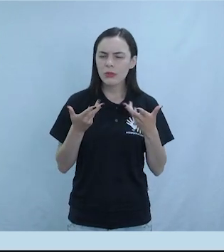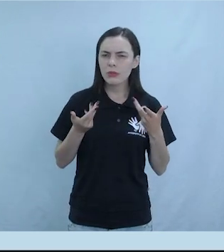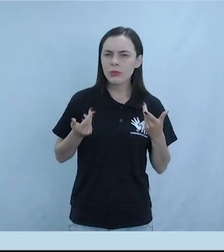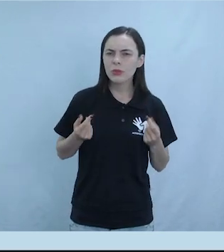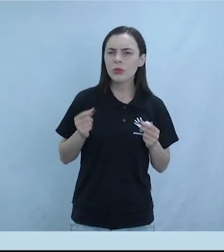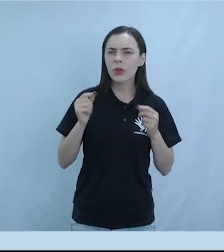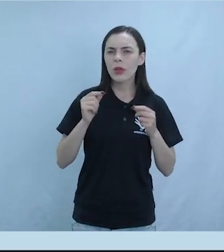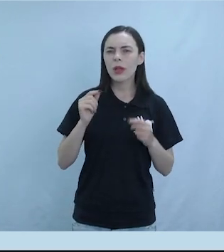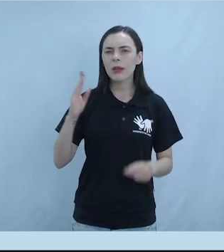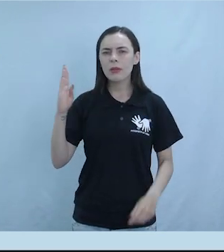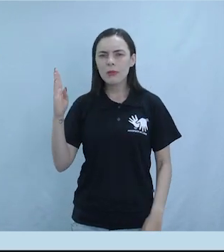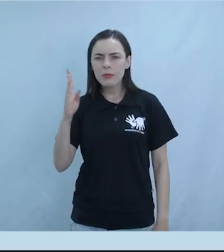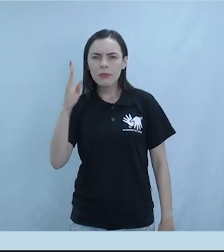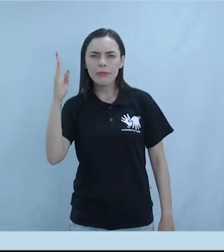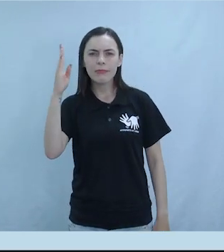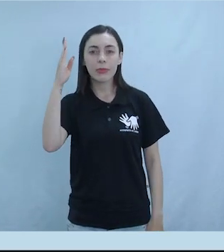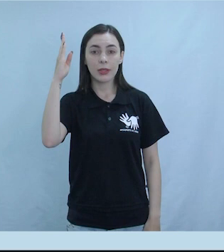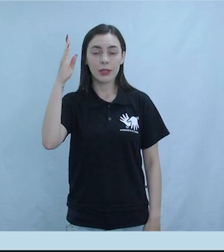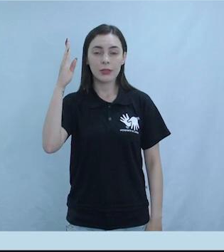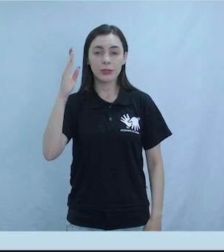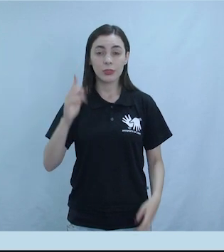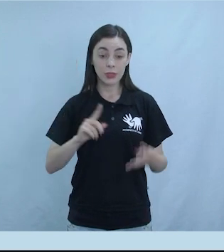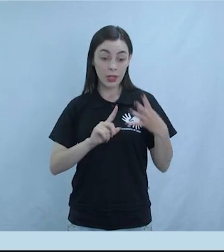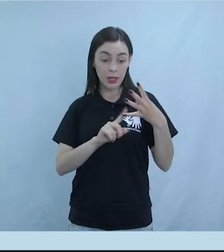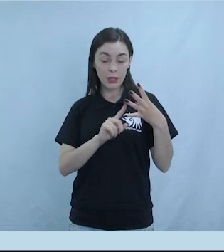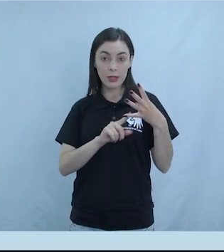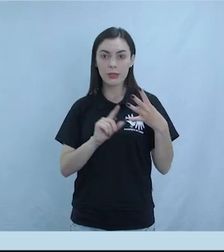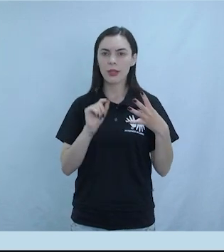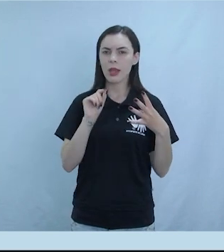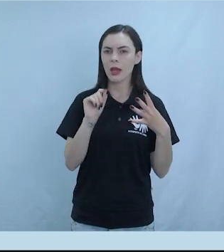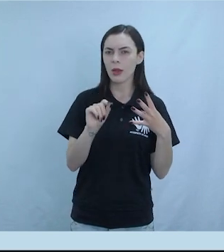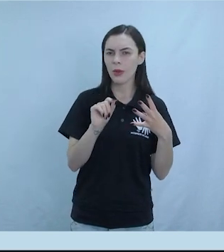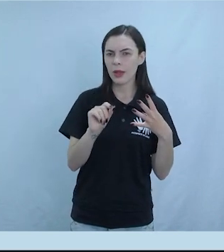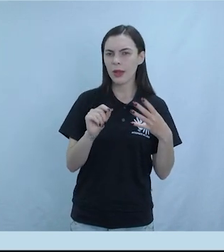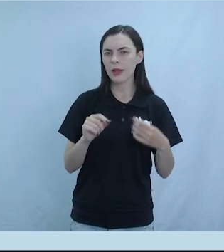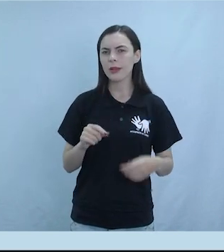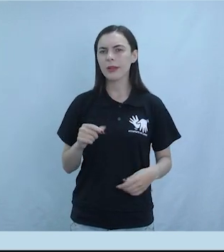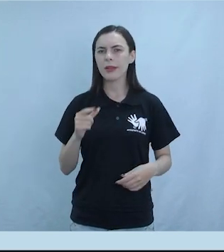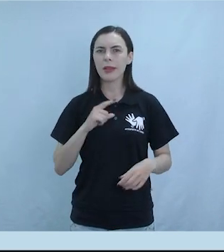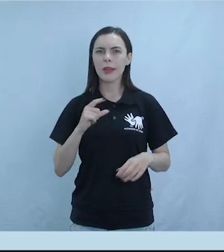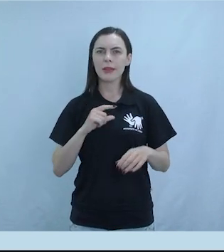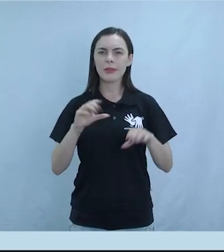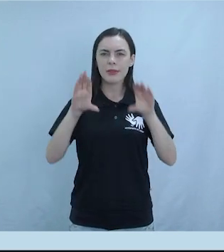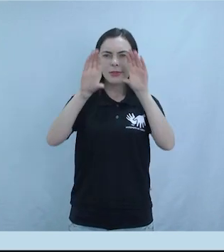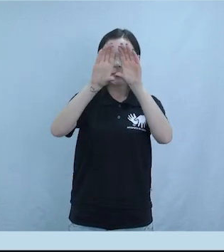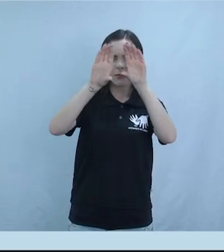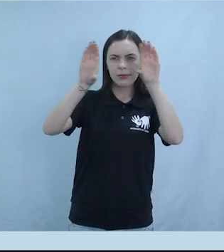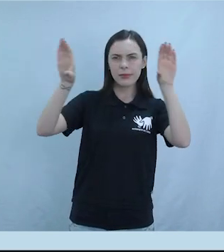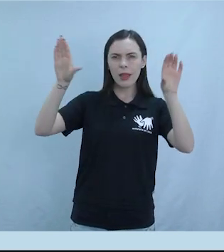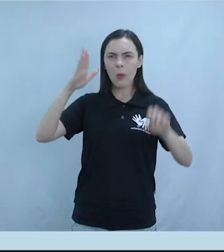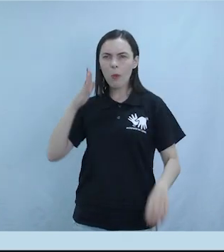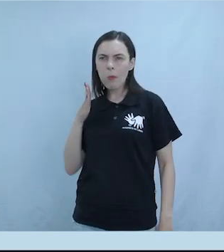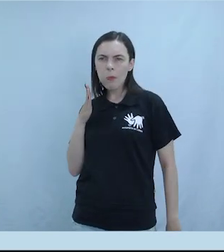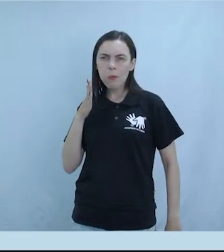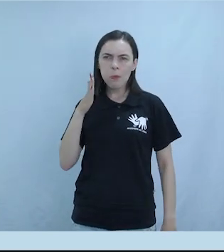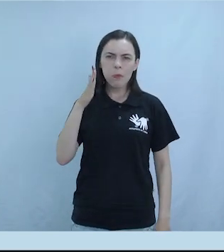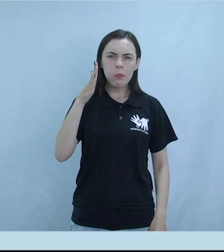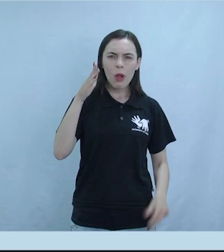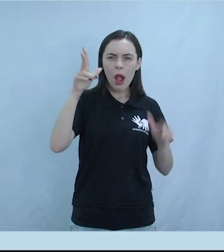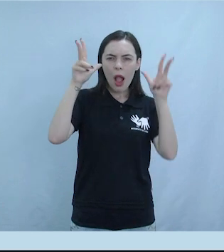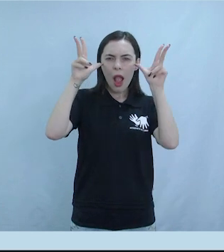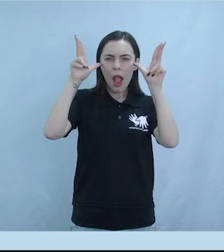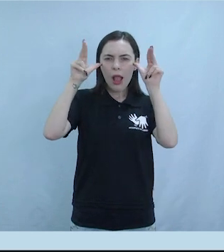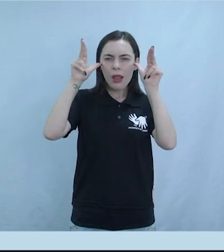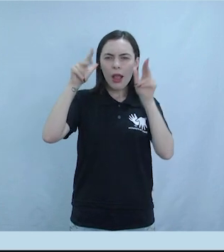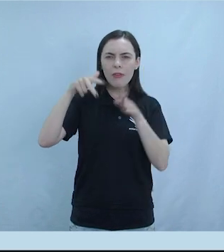o Bogatyr Ilia Muromietes, que atravessava o céu montado